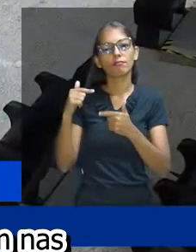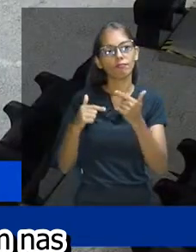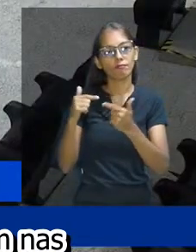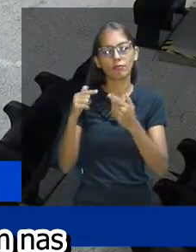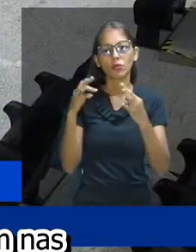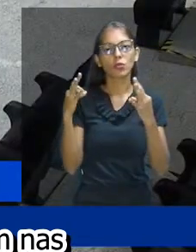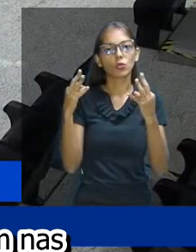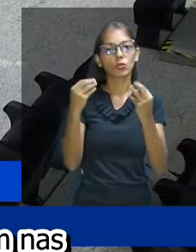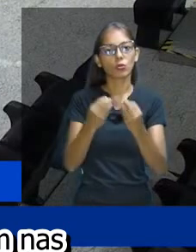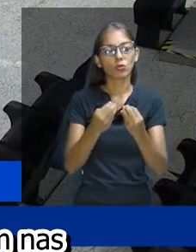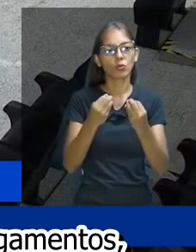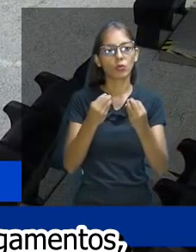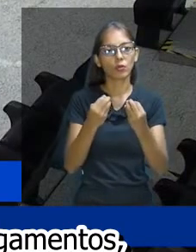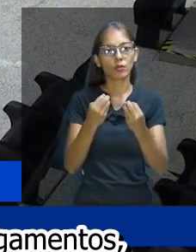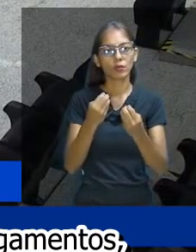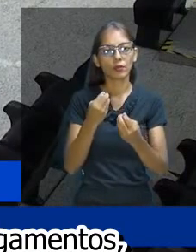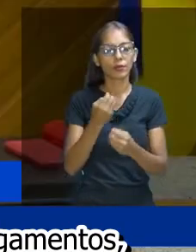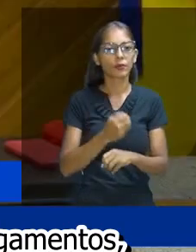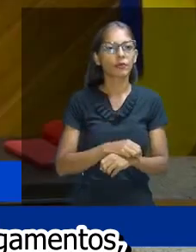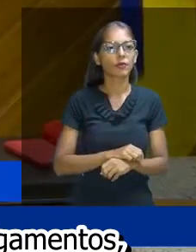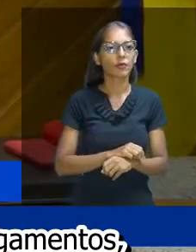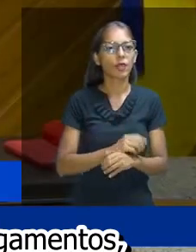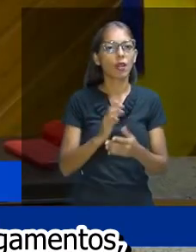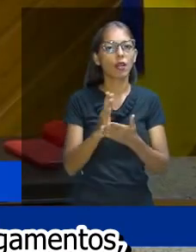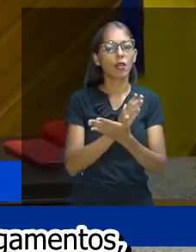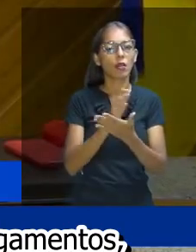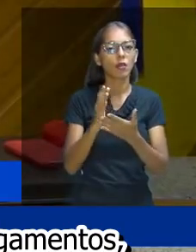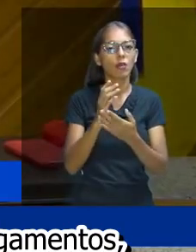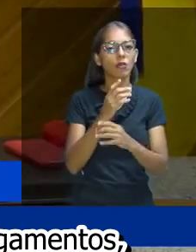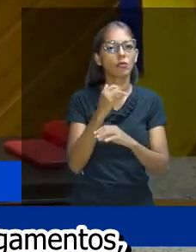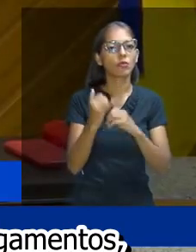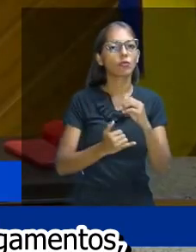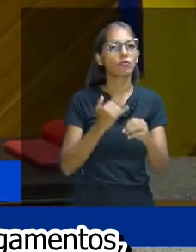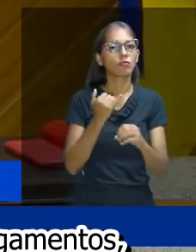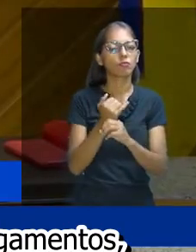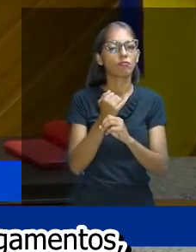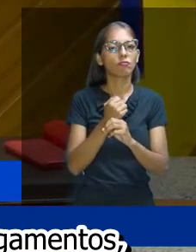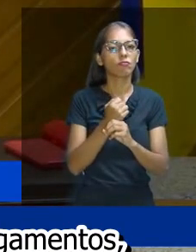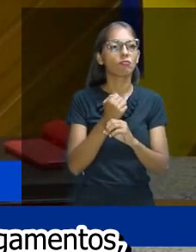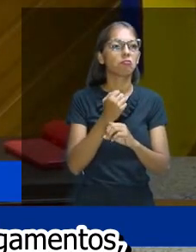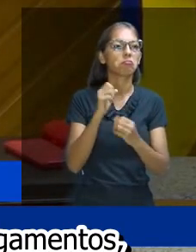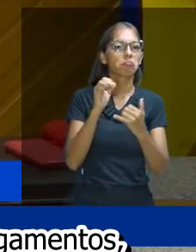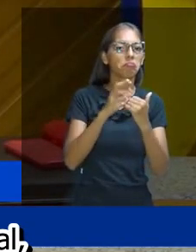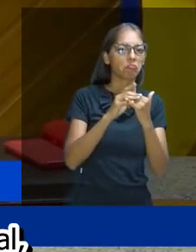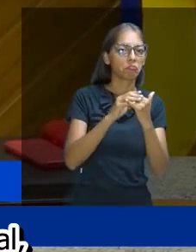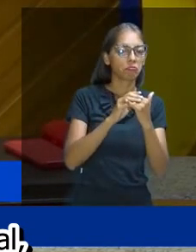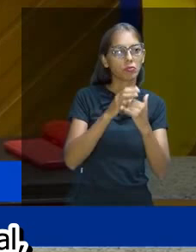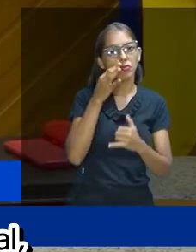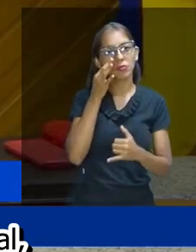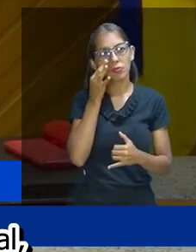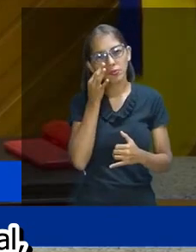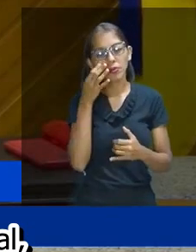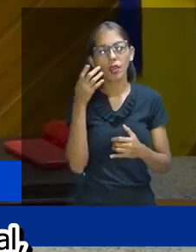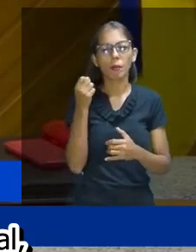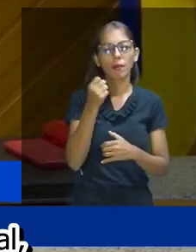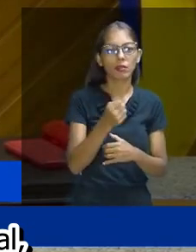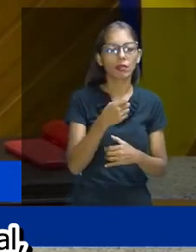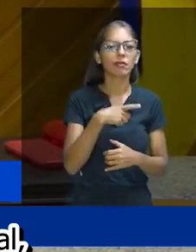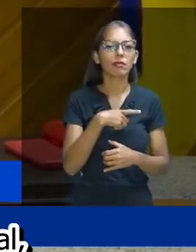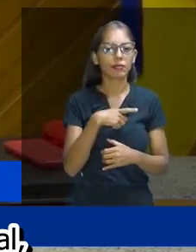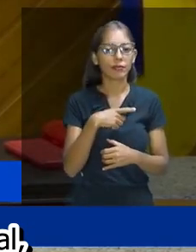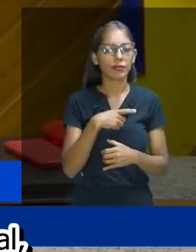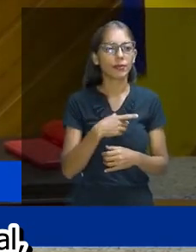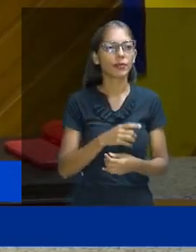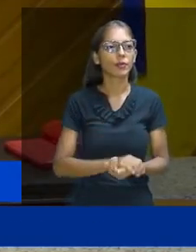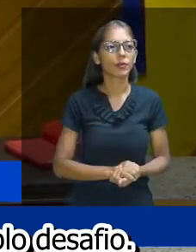todos vocês que nos acompanham nas redes sociais, sempre fiéis aos nossos julgamentos, ao nosso dia a dia. Iniciamos